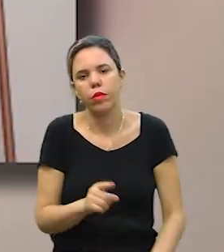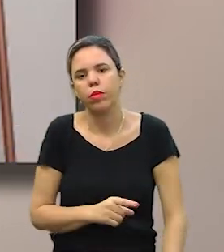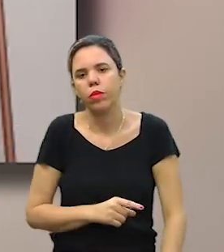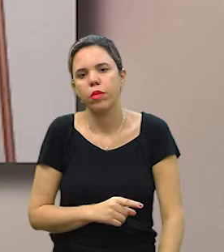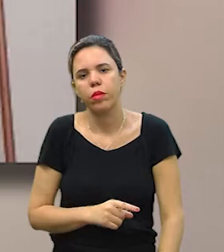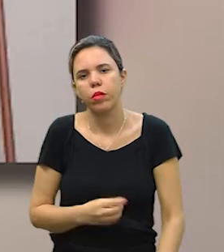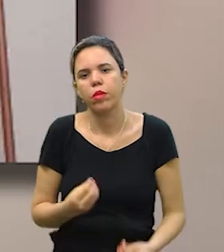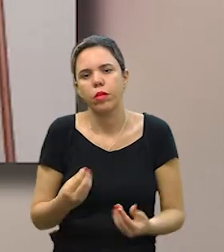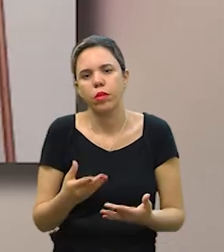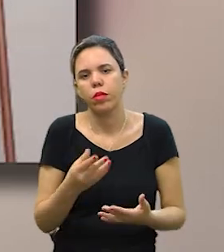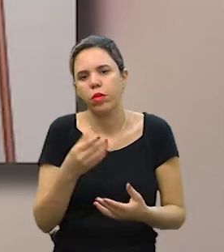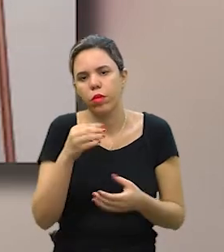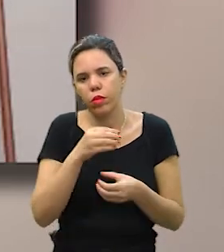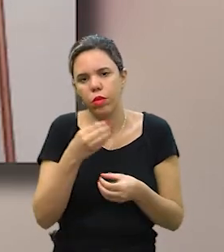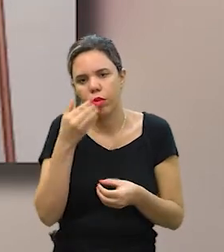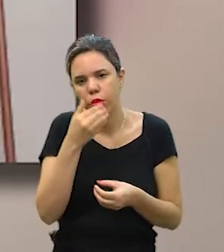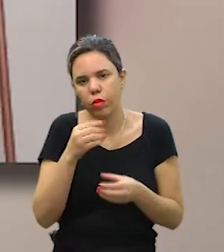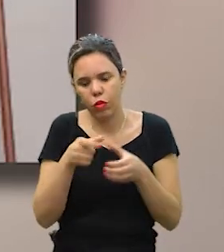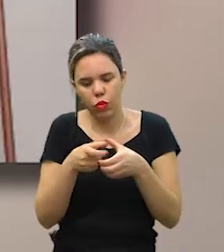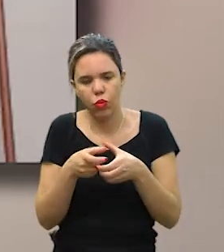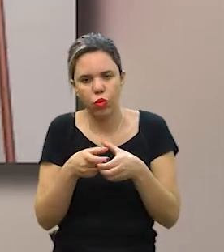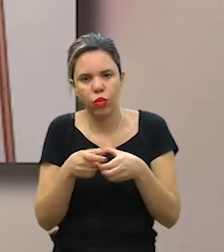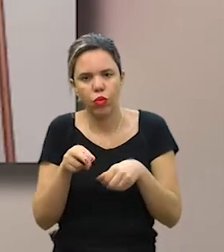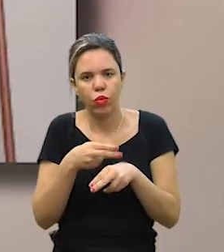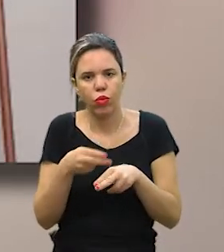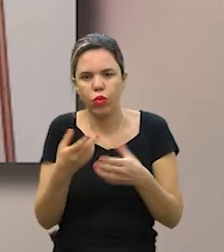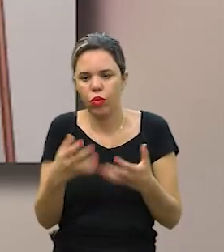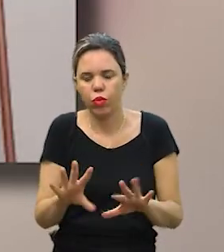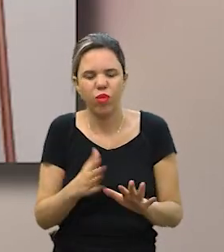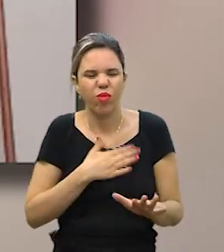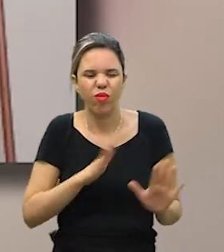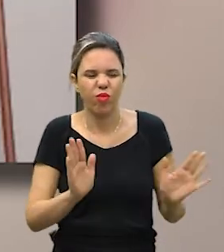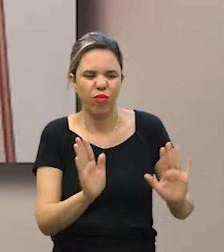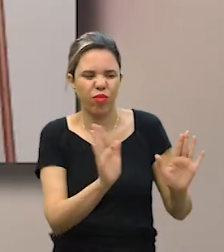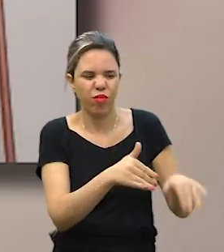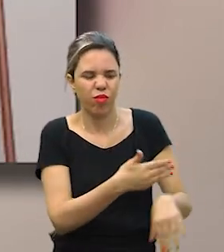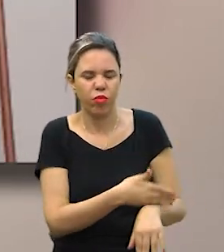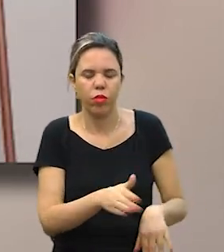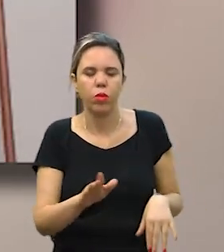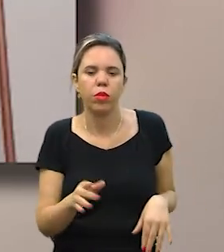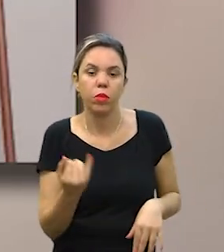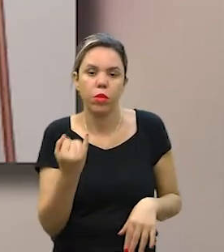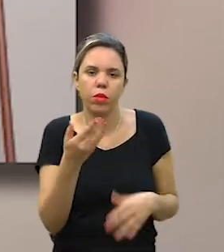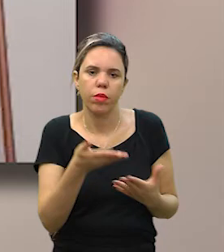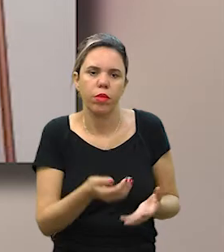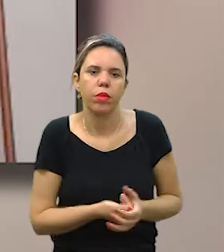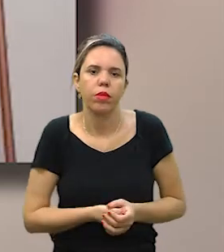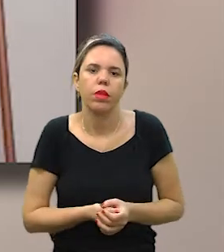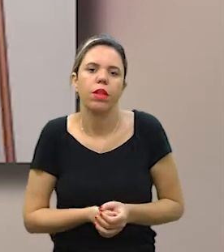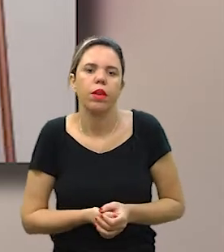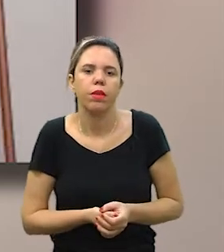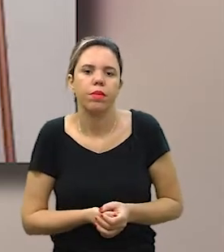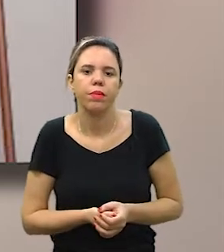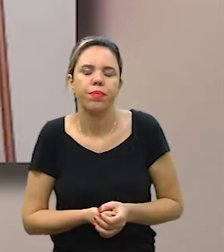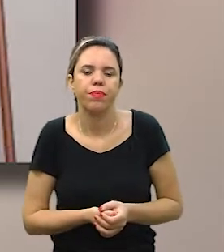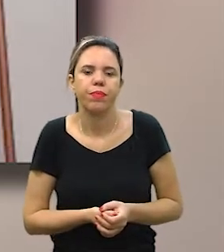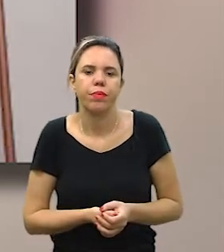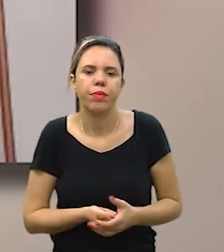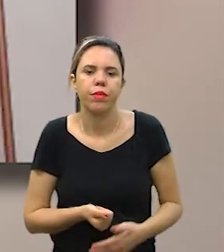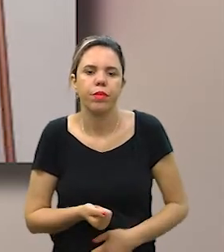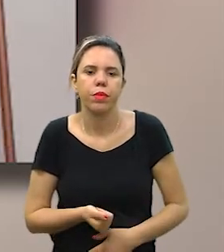e oferecem um brigadeiro, ela não gosta ou ela não quer, né? Então, essa importância